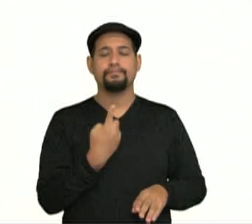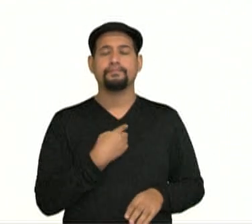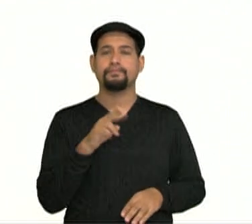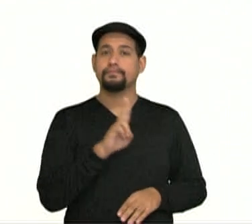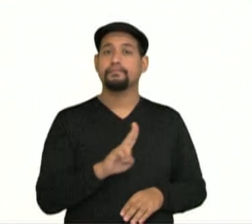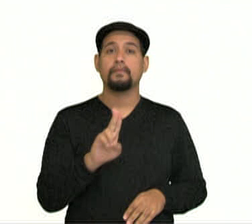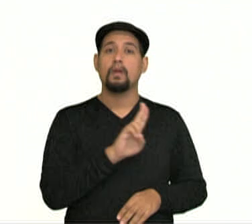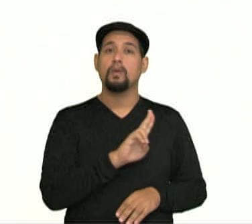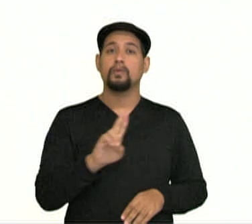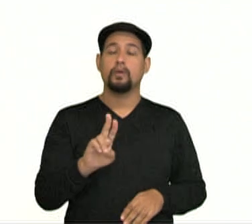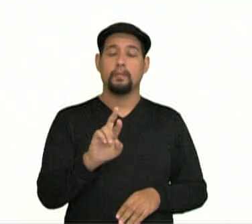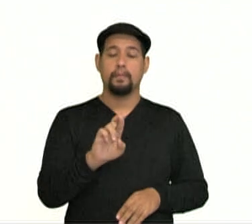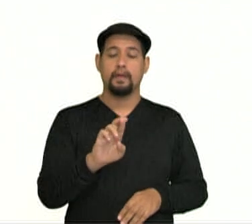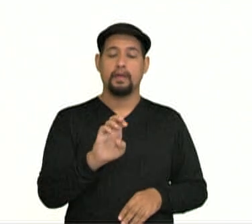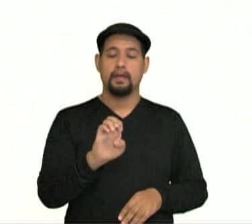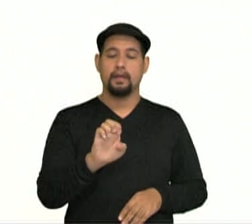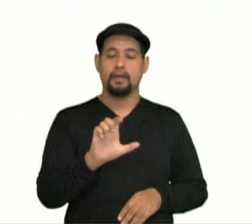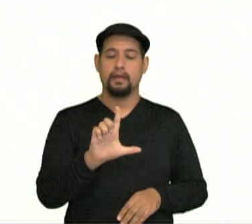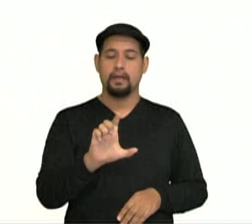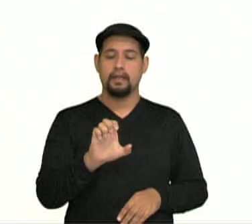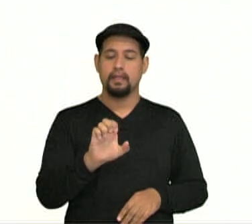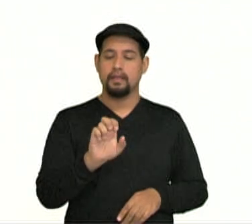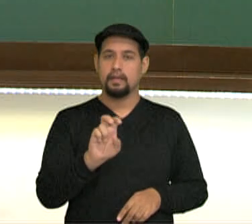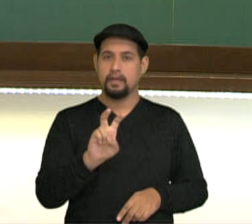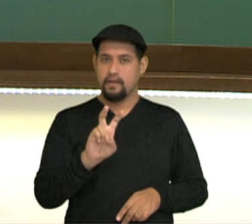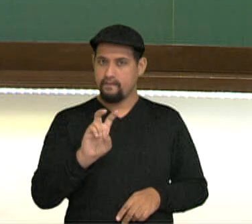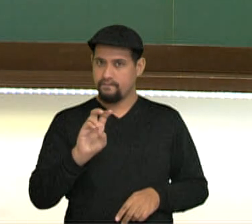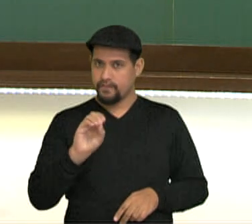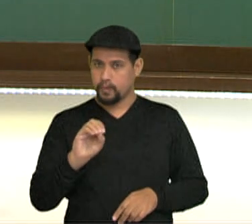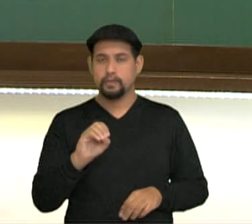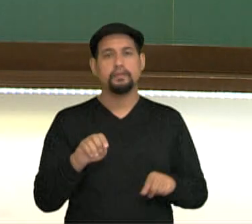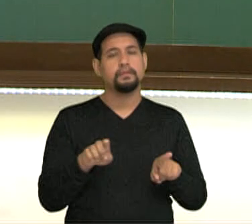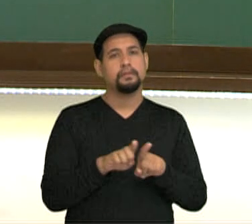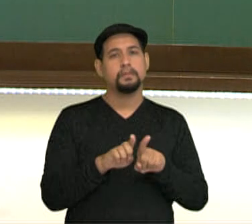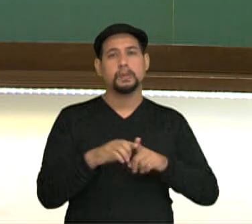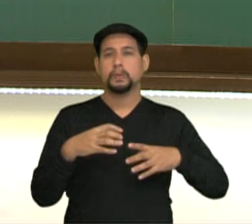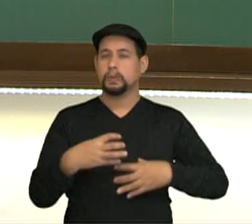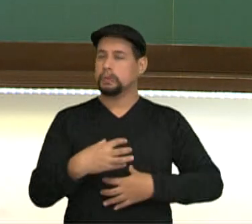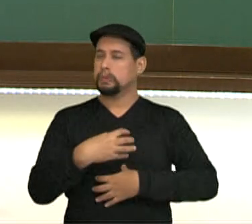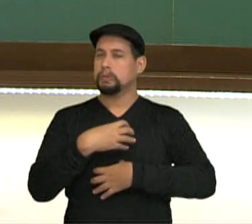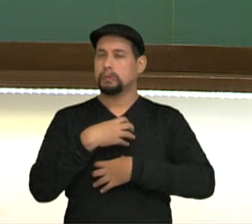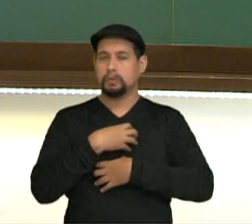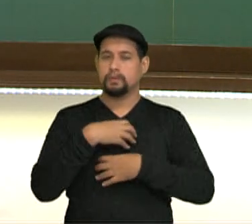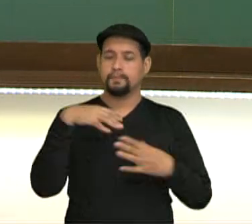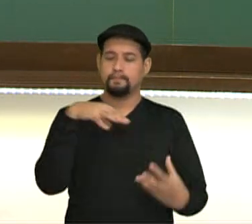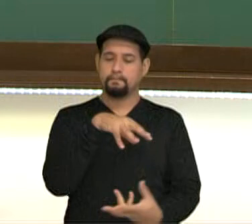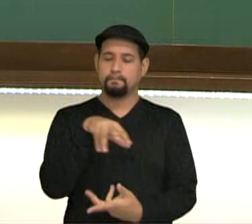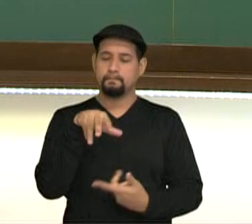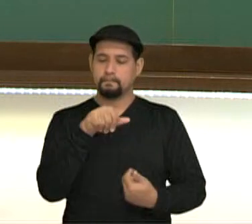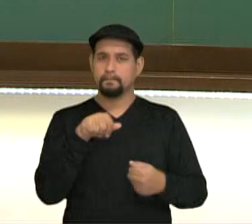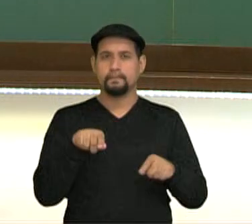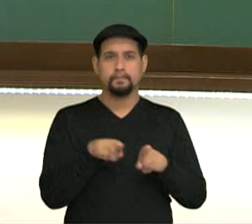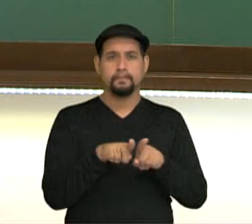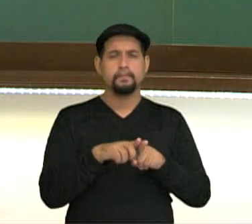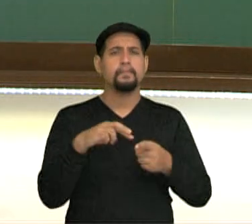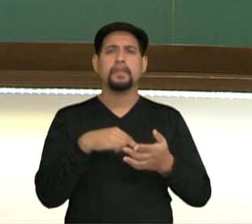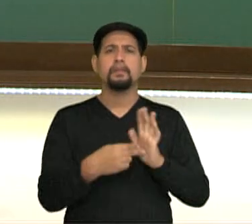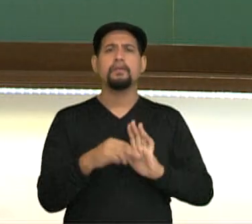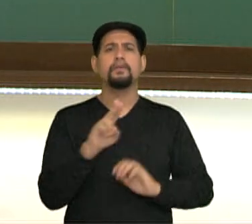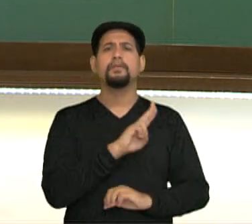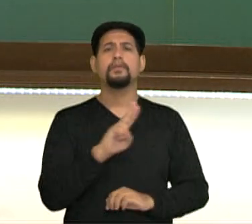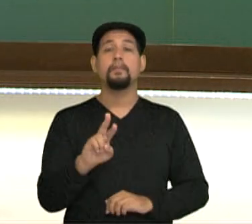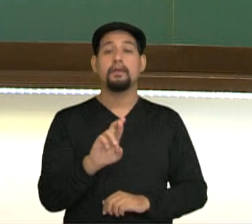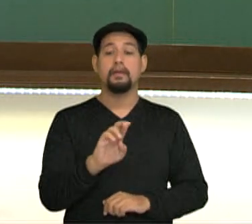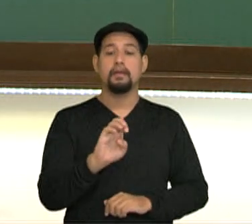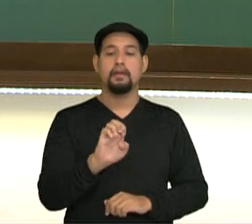o nome de relevo. Então, essas formas da crosta terrestre, da superfície terrestre, é que são denominadas